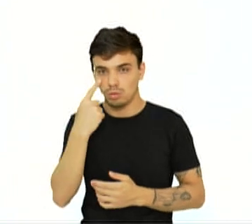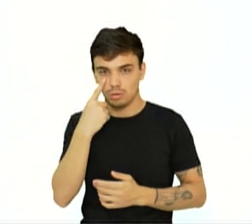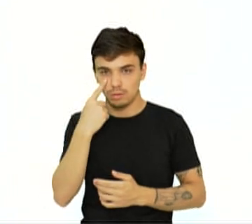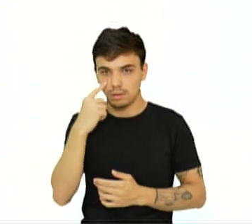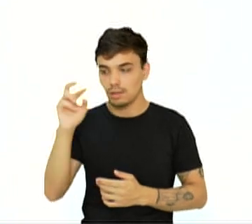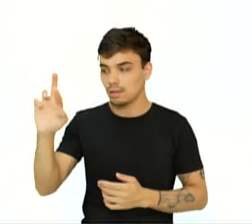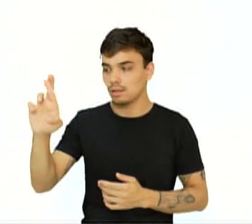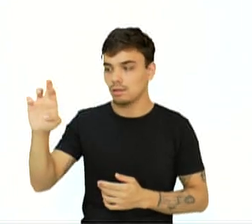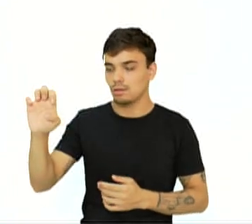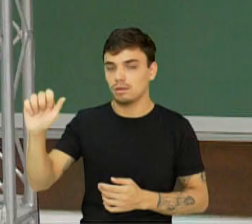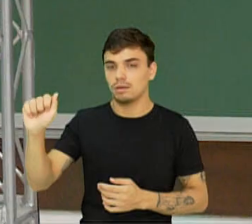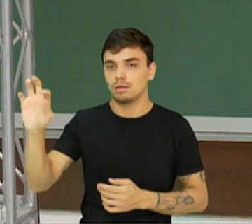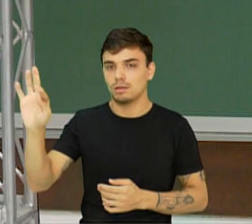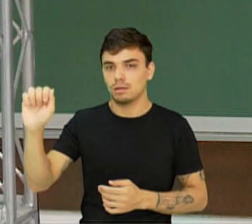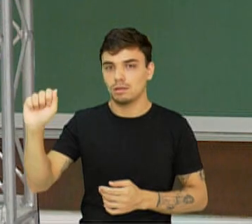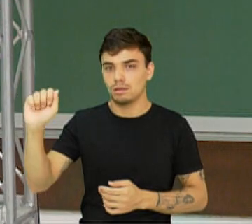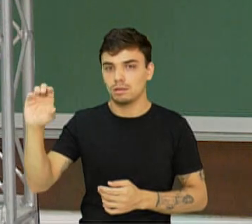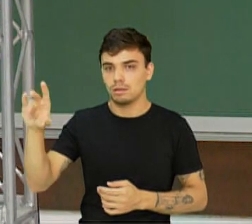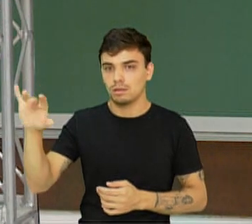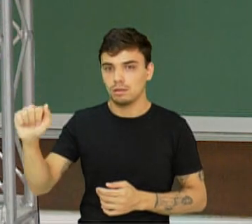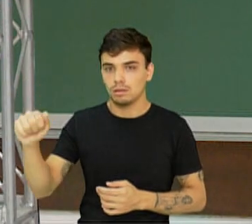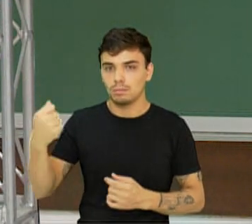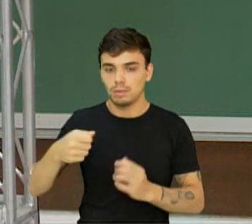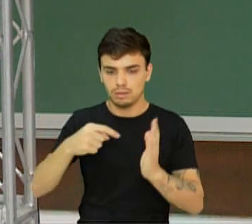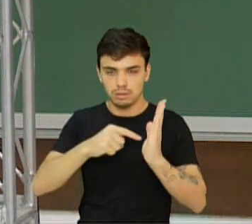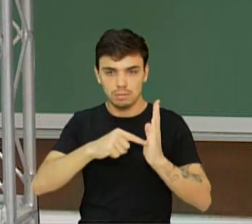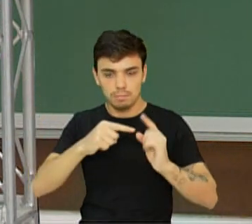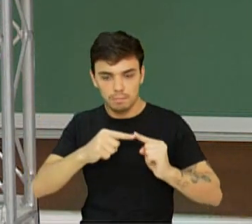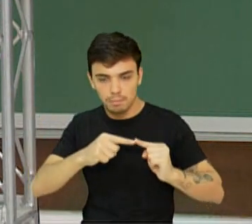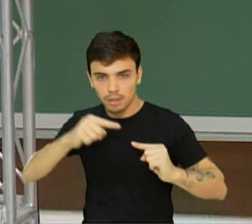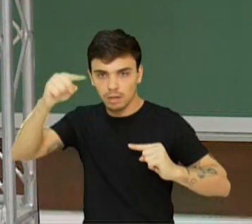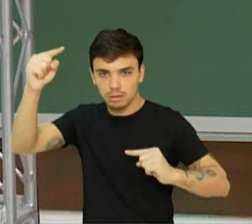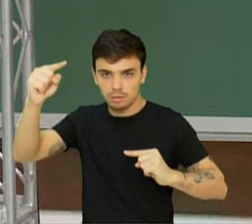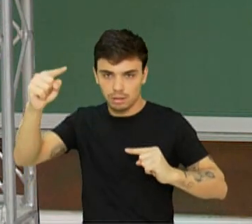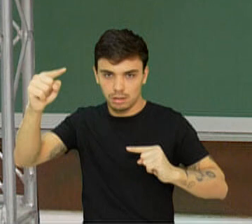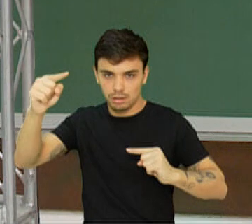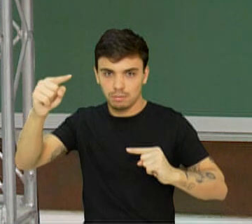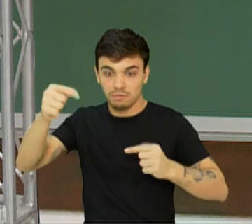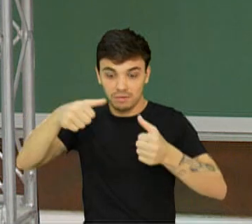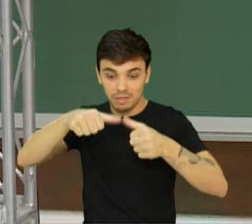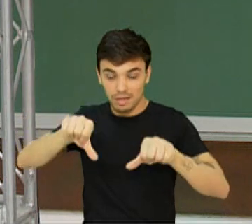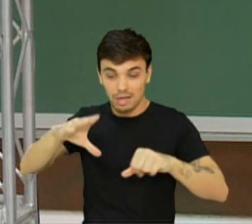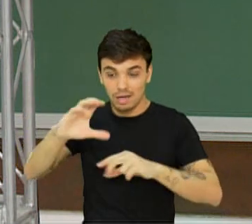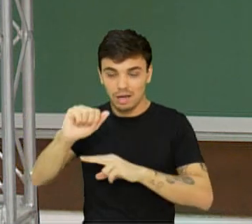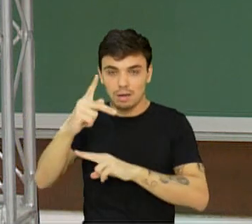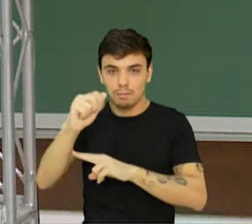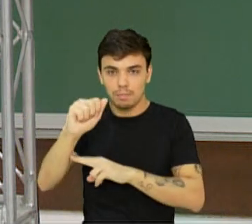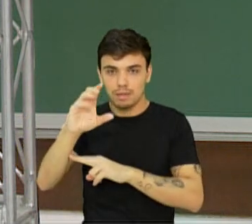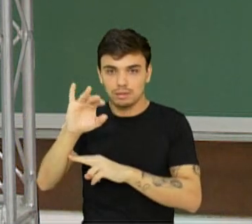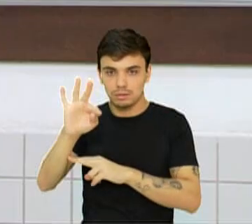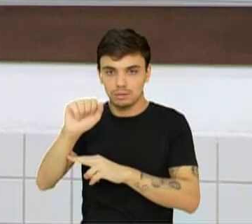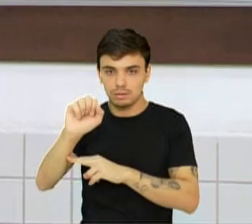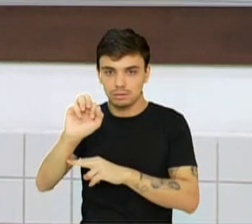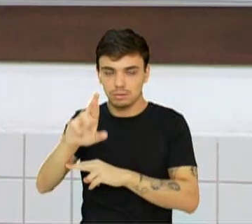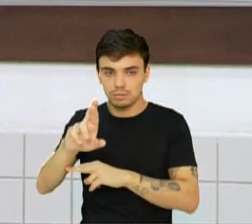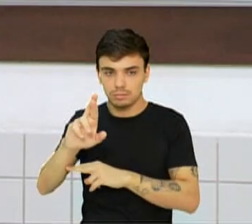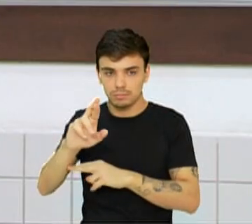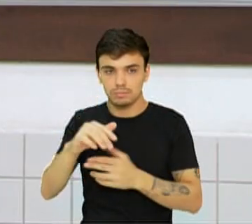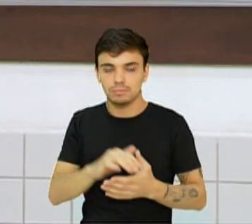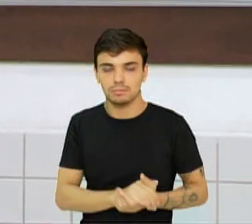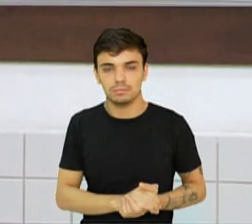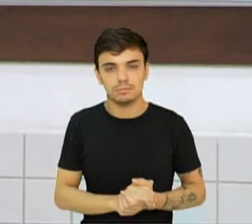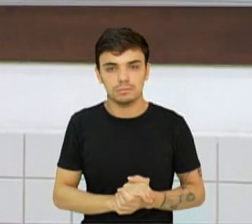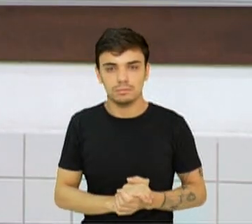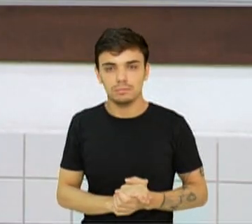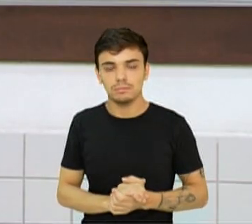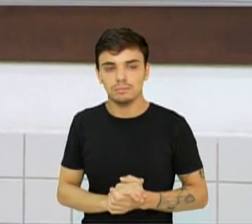aumentar bastante para que a tensão fique no capacitor e não vá para o resistor, ok? Fique somente 20% no resistor, 80%